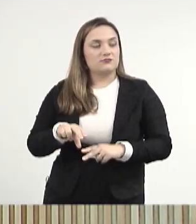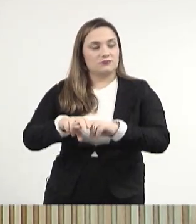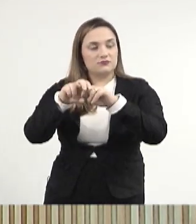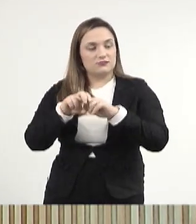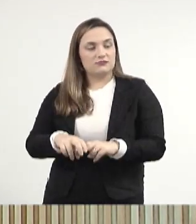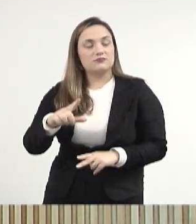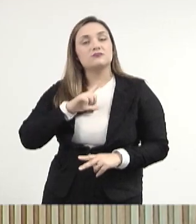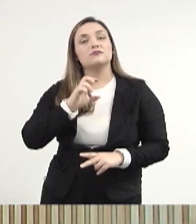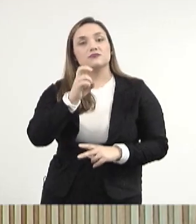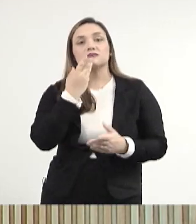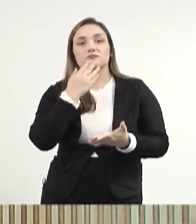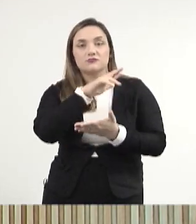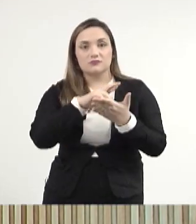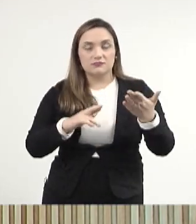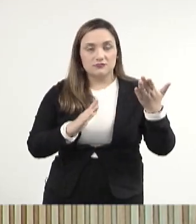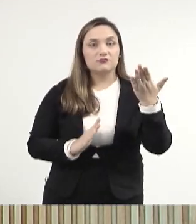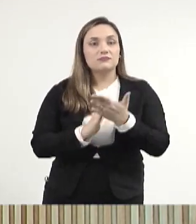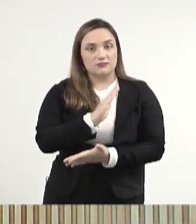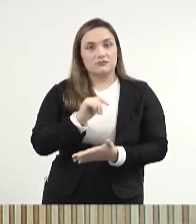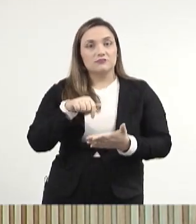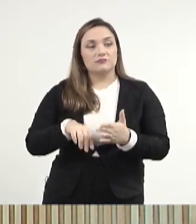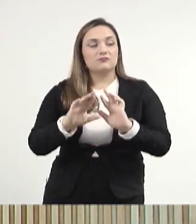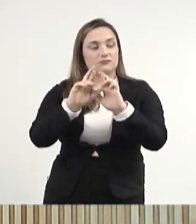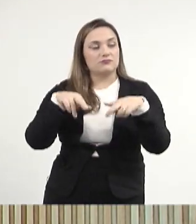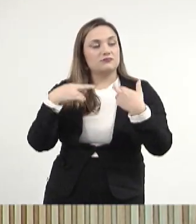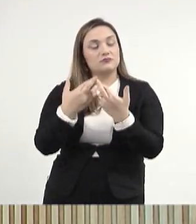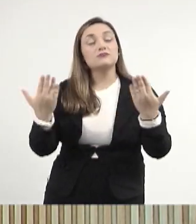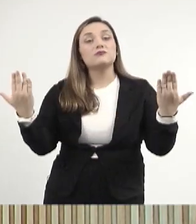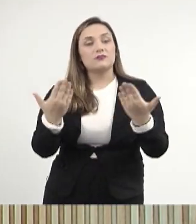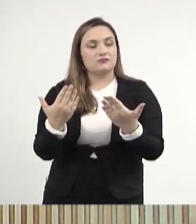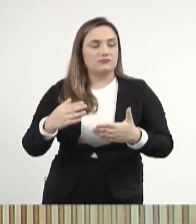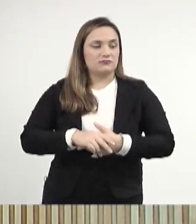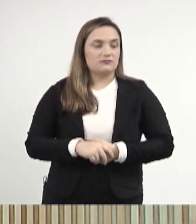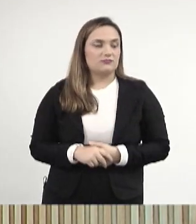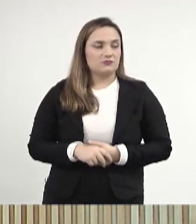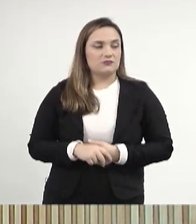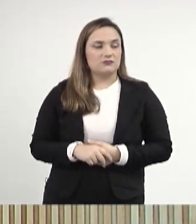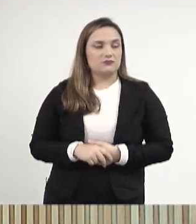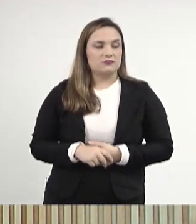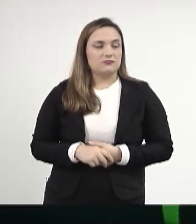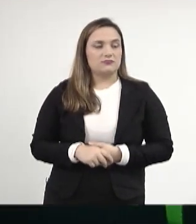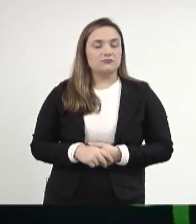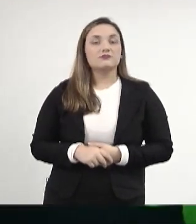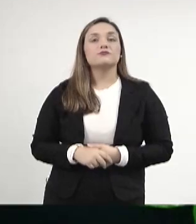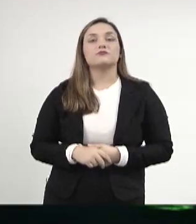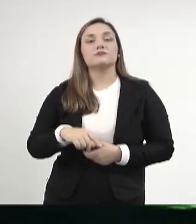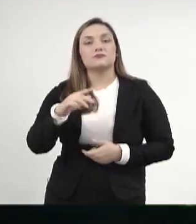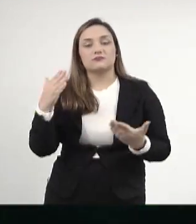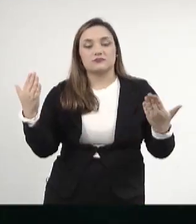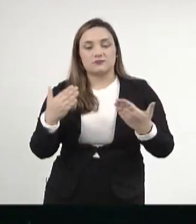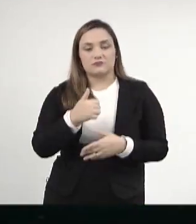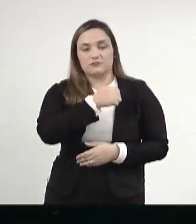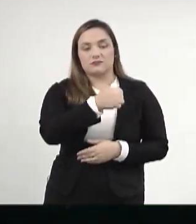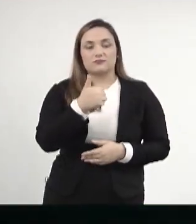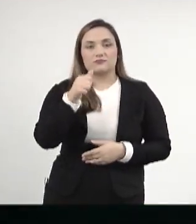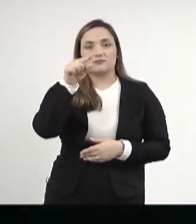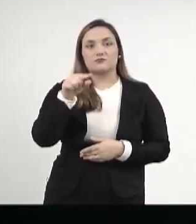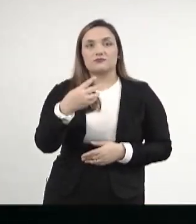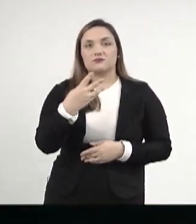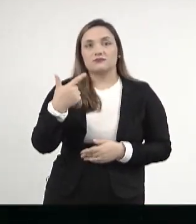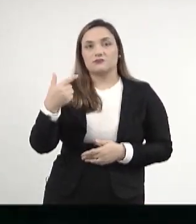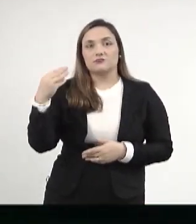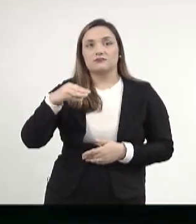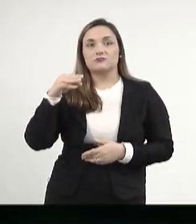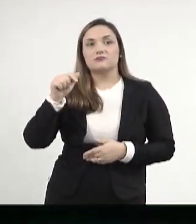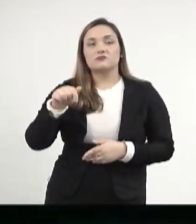5 requerimentos foram aprovados na sessão de hoje. 11 horas e 42 minutos aqui